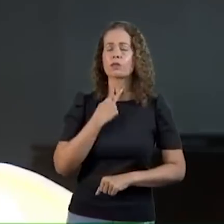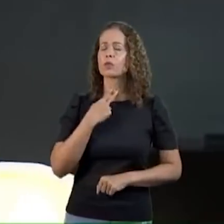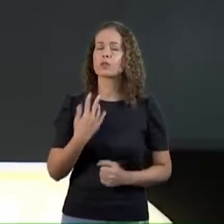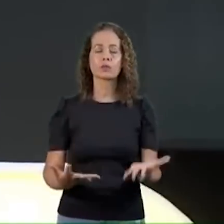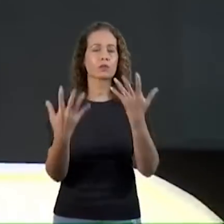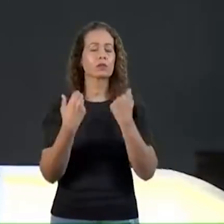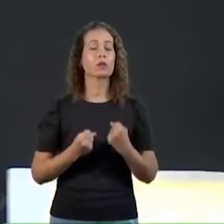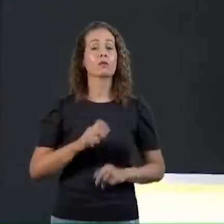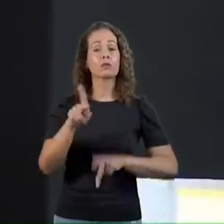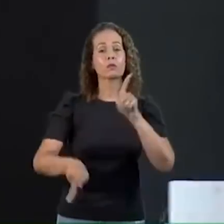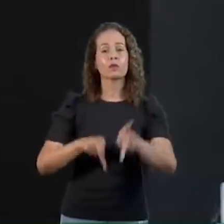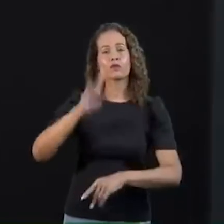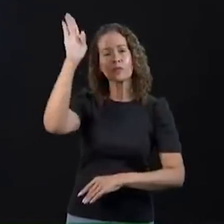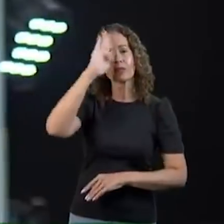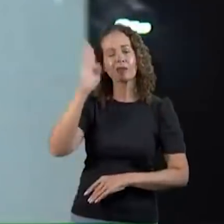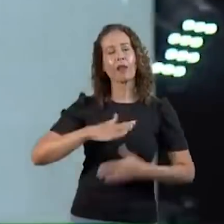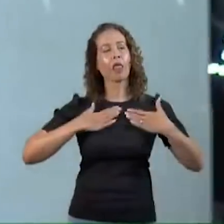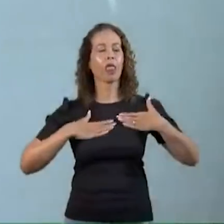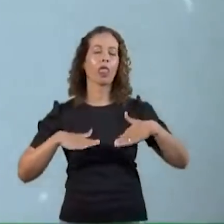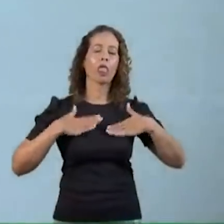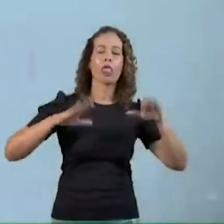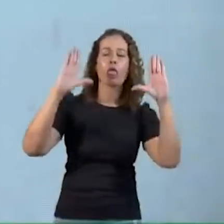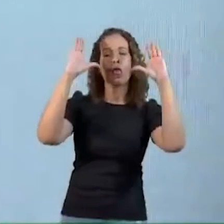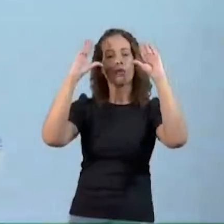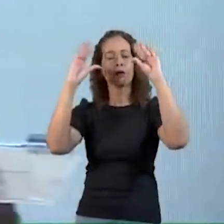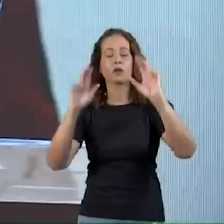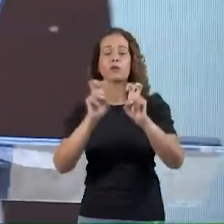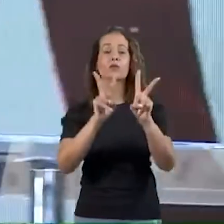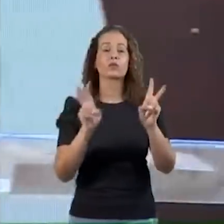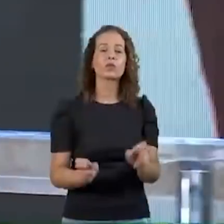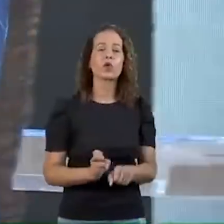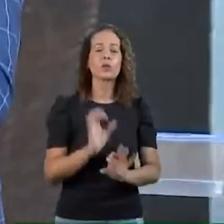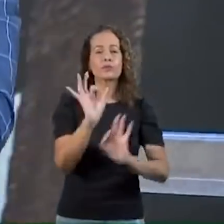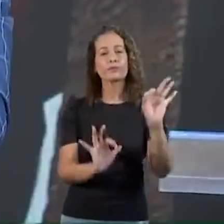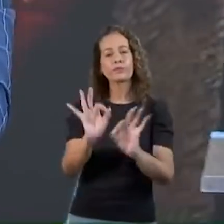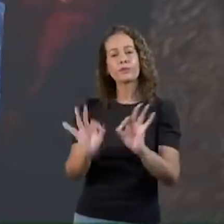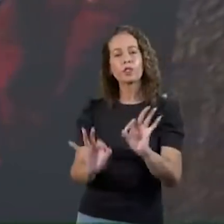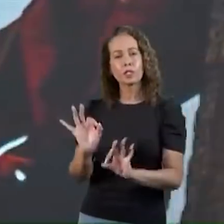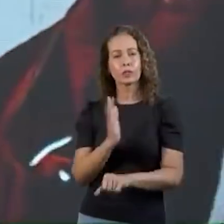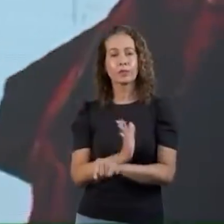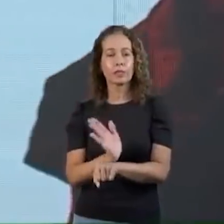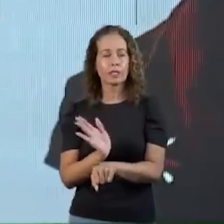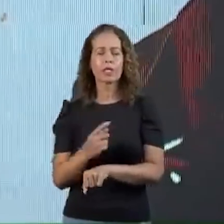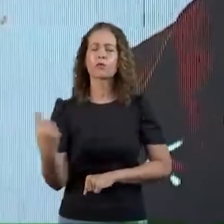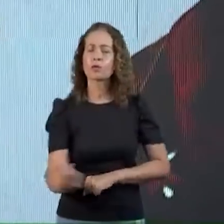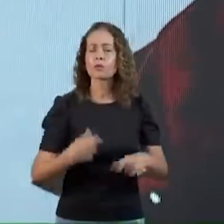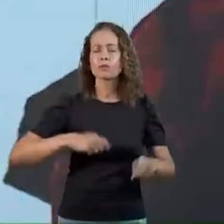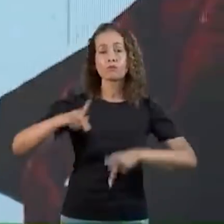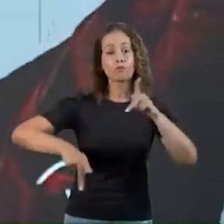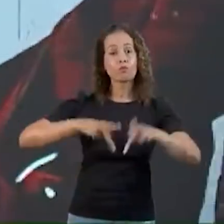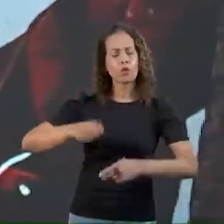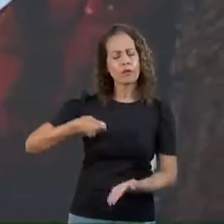O brasileiro é muito descansado naquilo que diz respeito à disciplina. Nós temos que ser um povo mais rigoroso com a